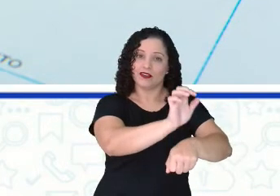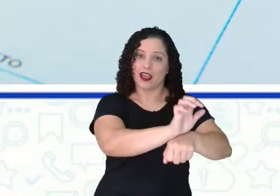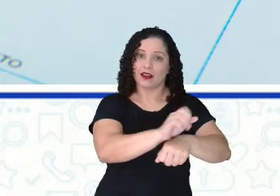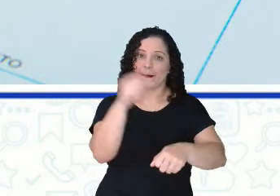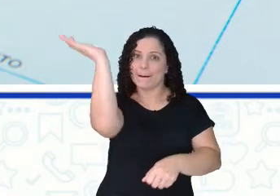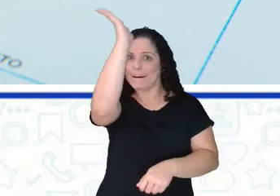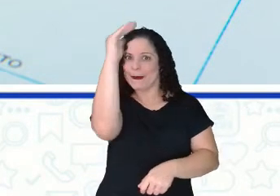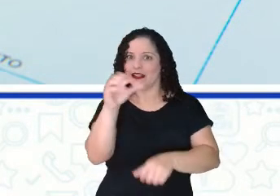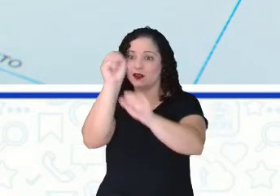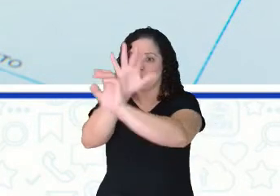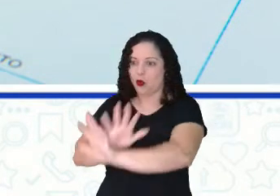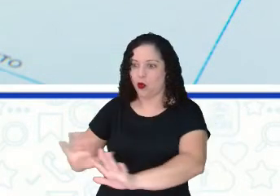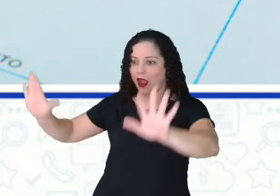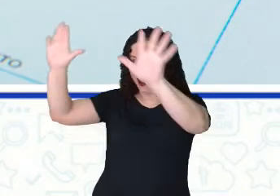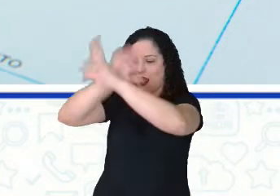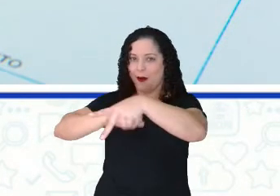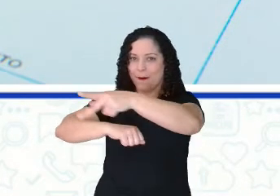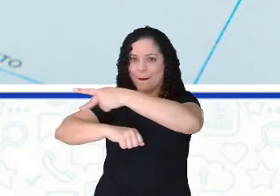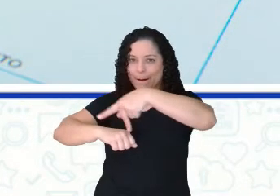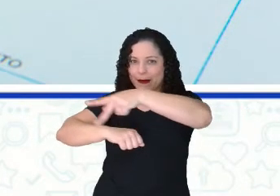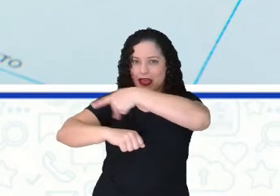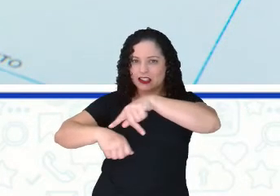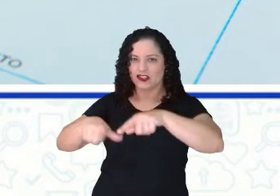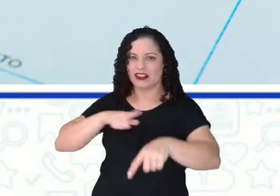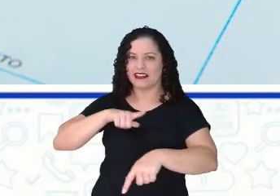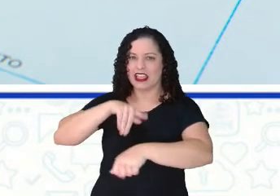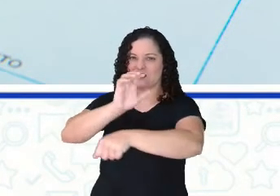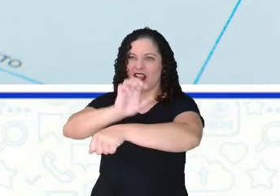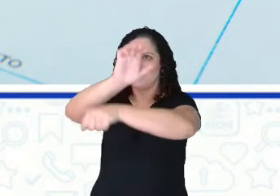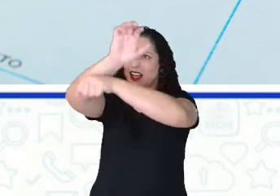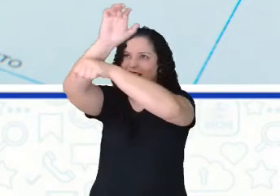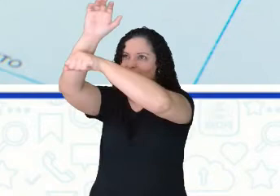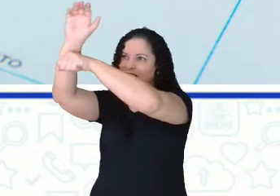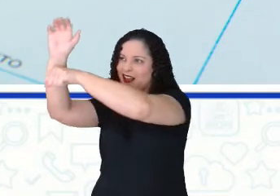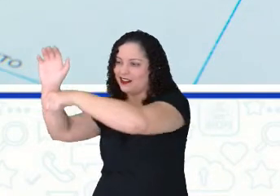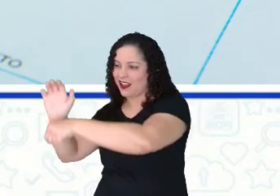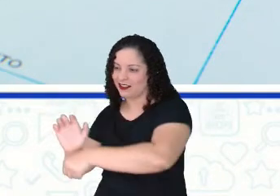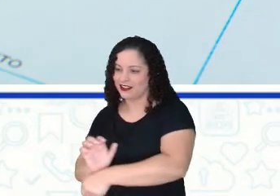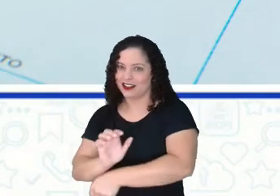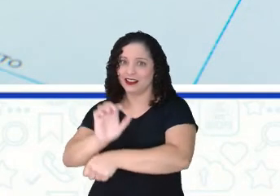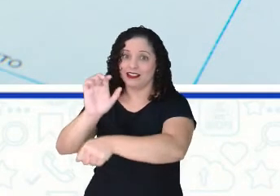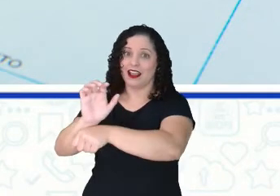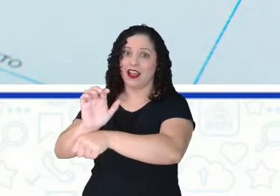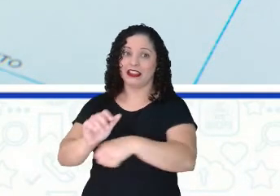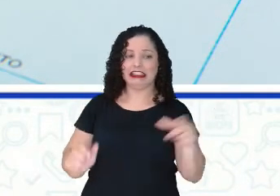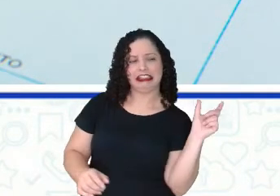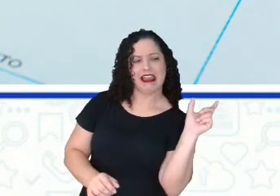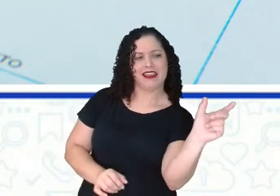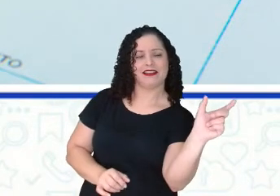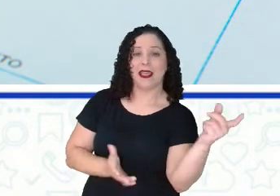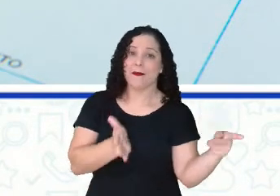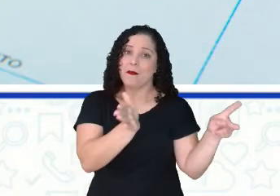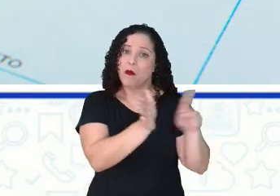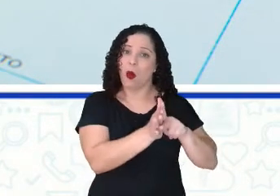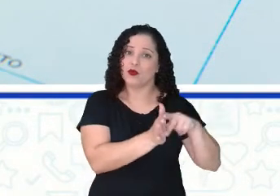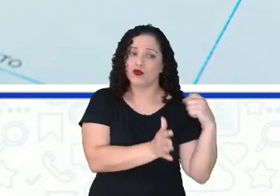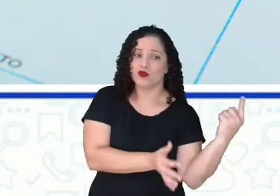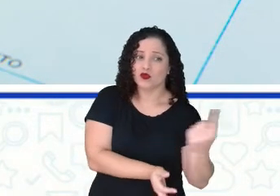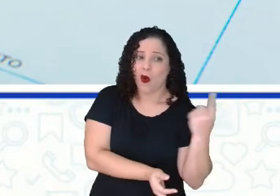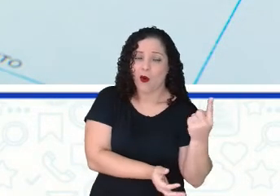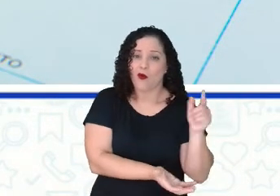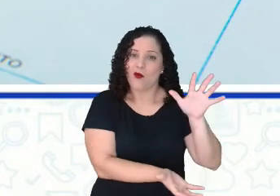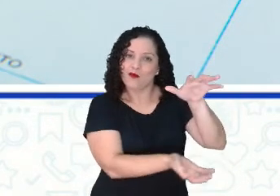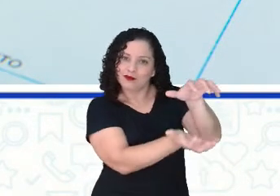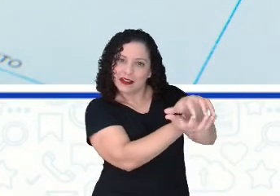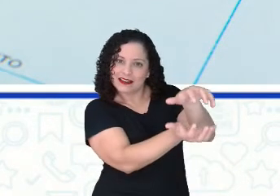Brasil é o país, não é, que tem essa função abrangente. E o hipônimo é o nosso estado, que parece